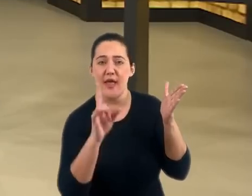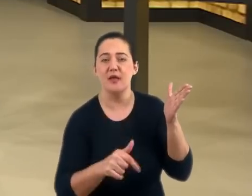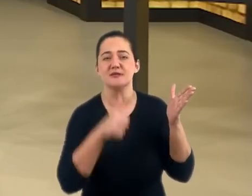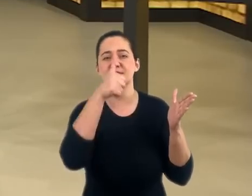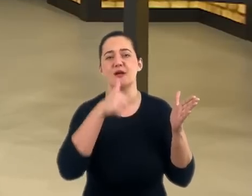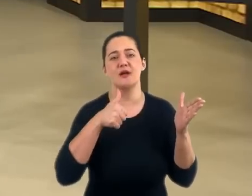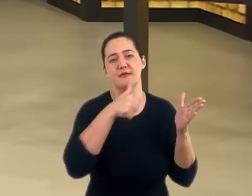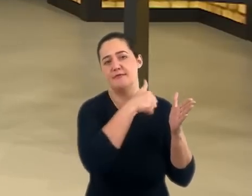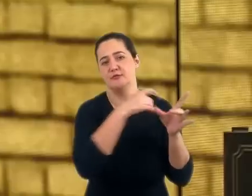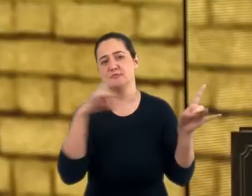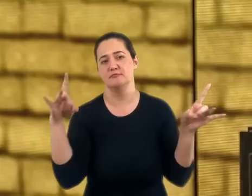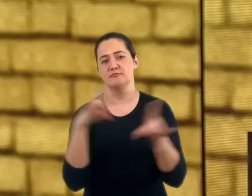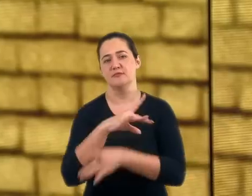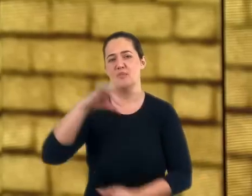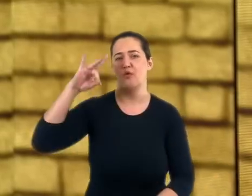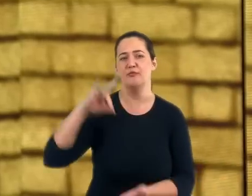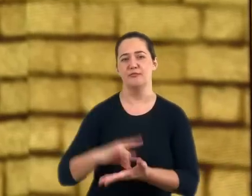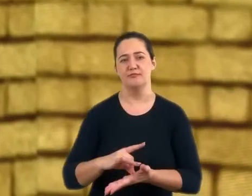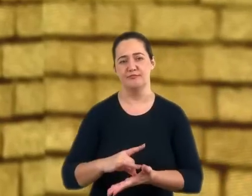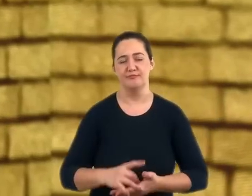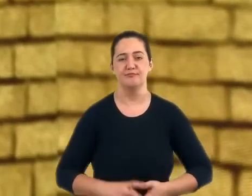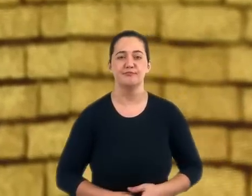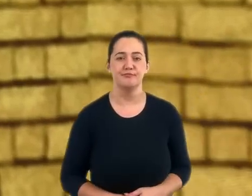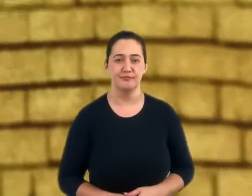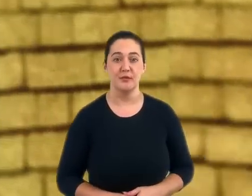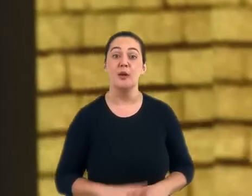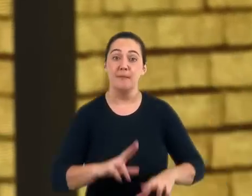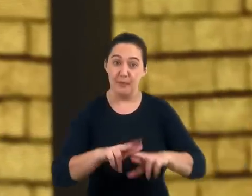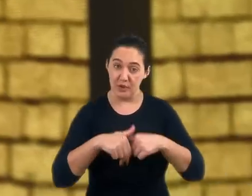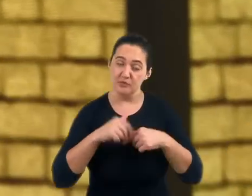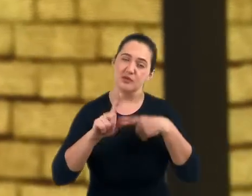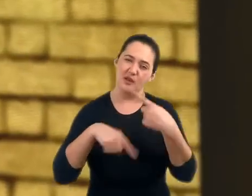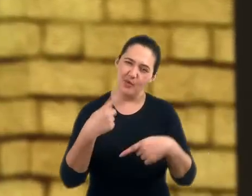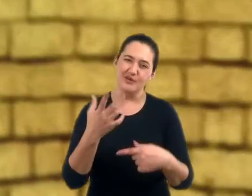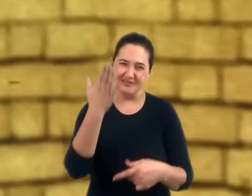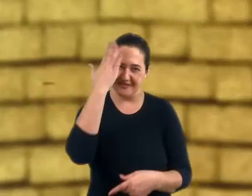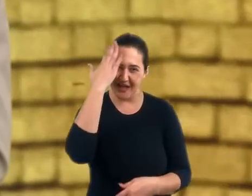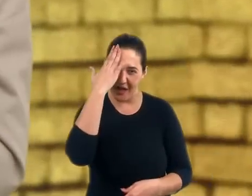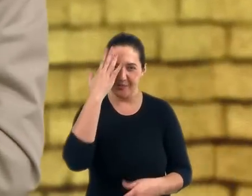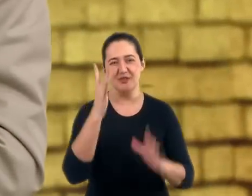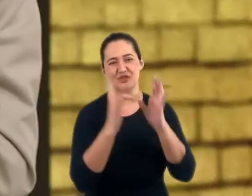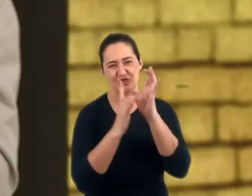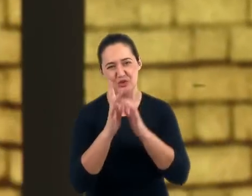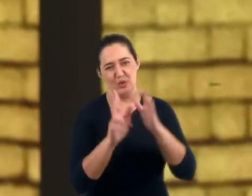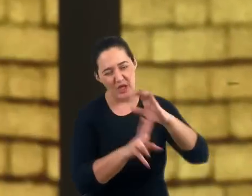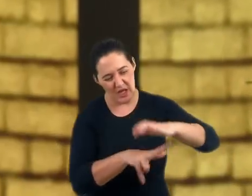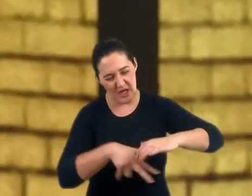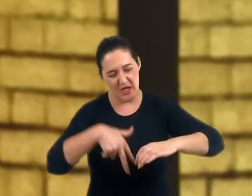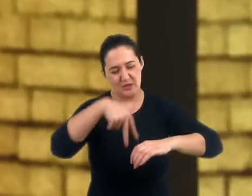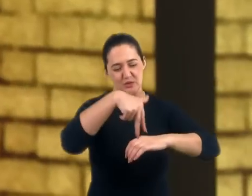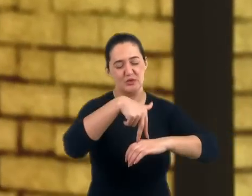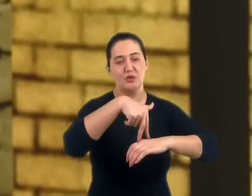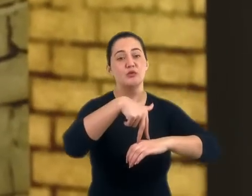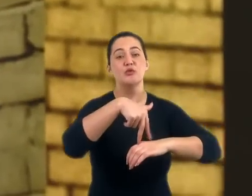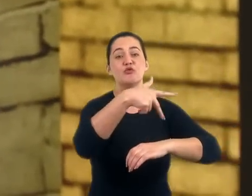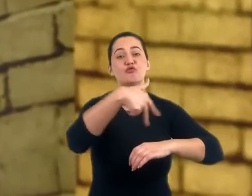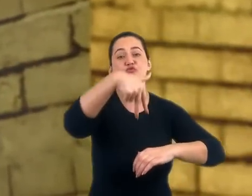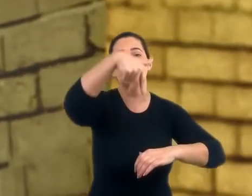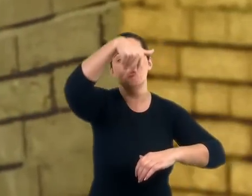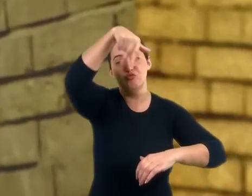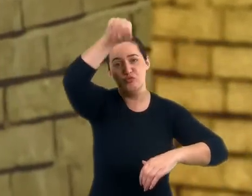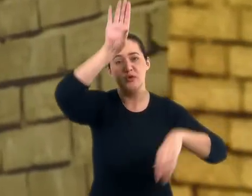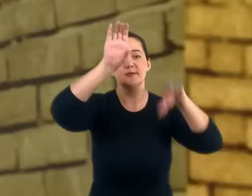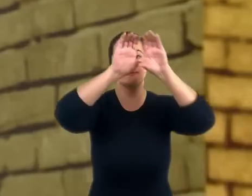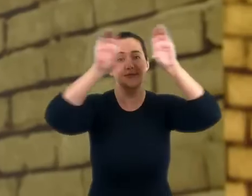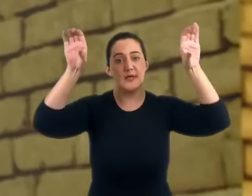de Deus. Então você sabe, na continuação dos eventos, Jesus ressuscitou e voltou para o céu. E é precisamente